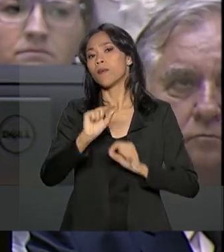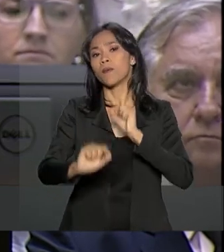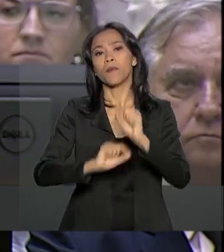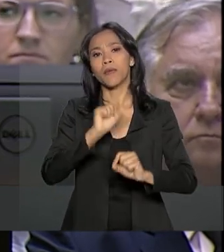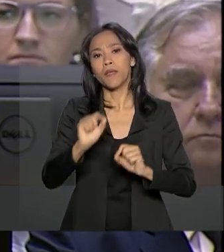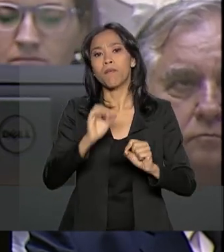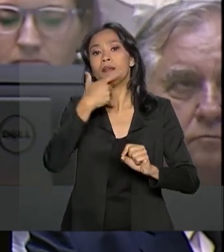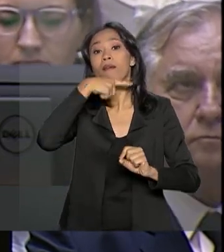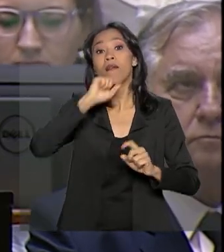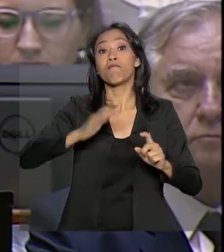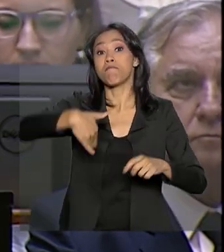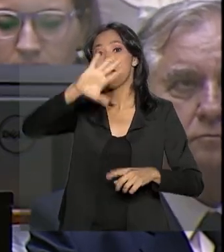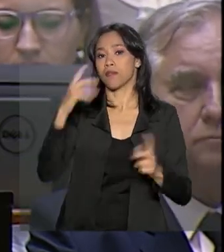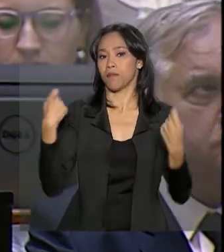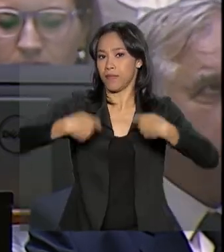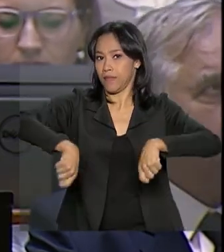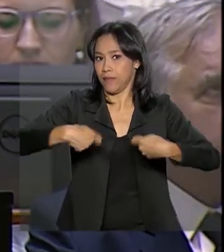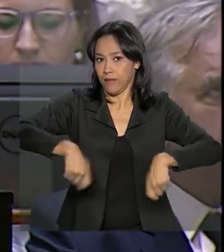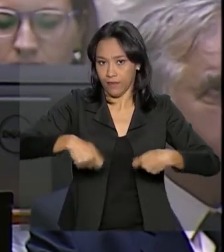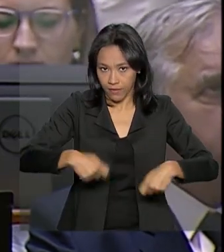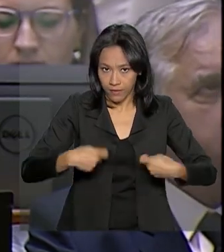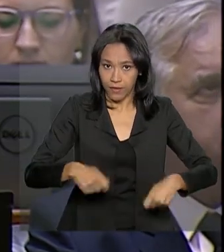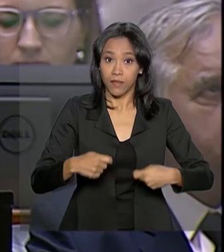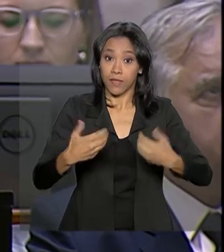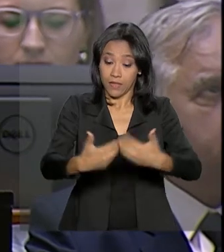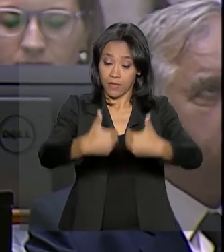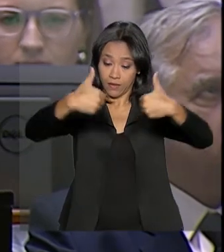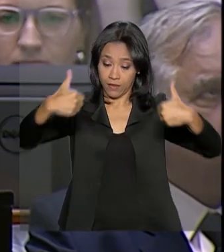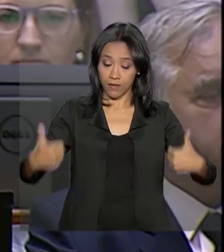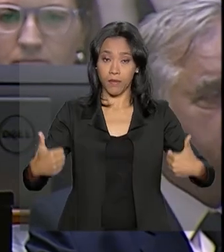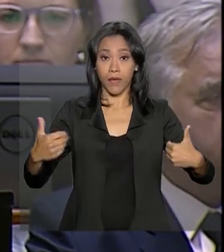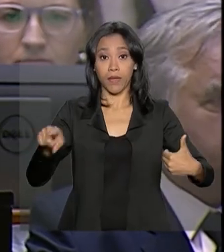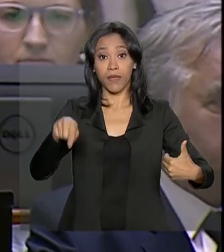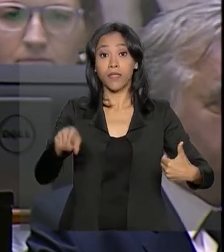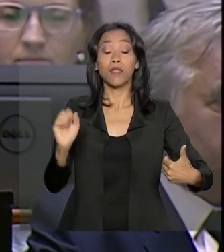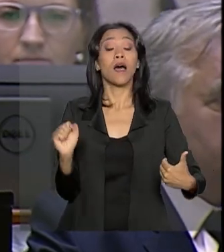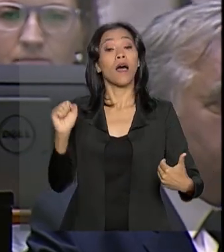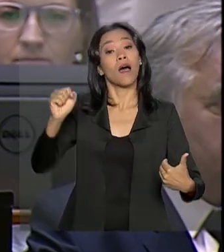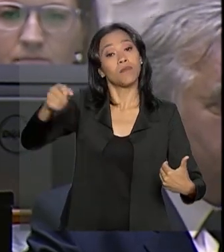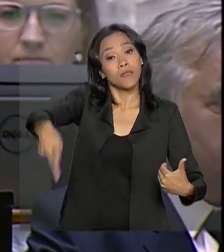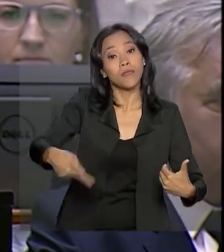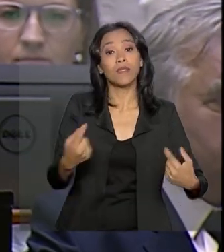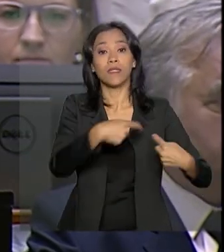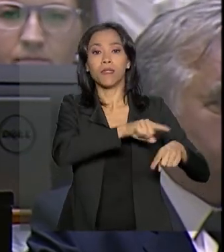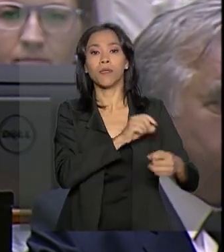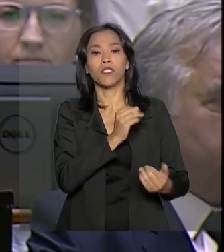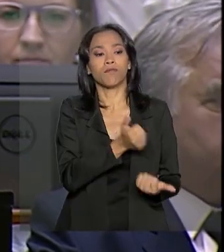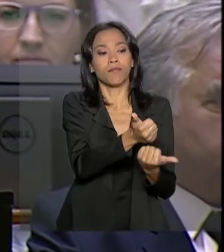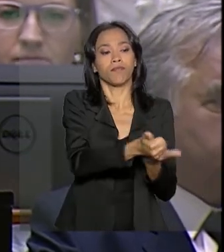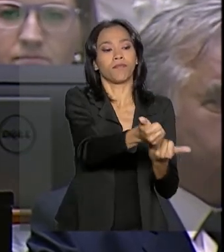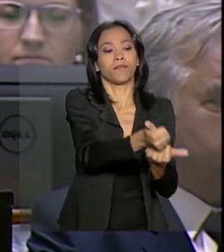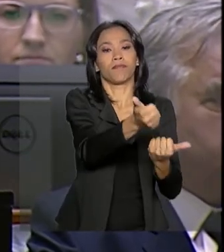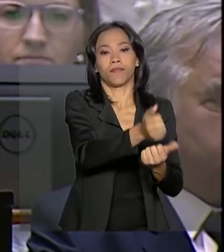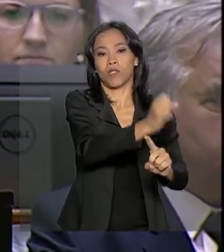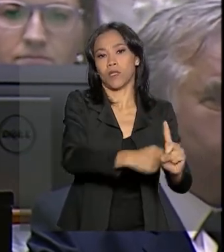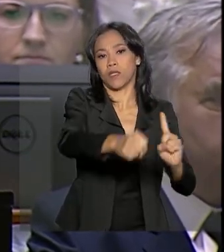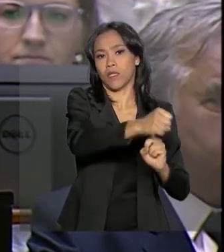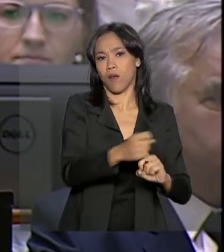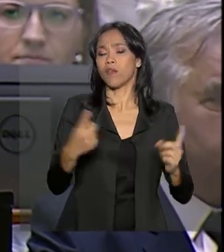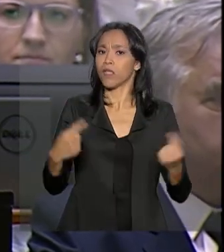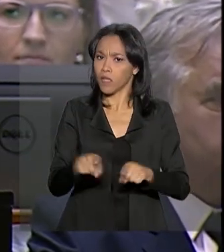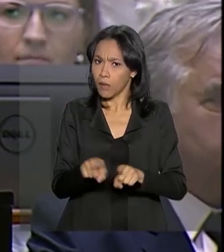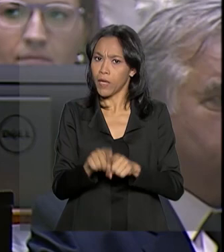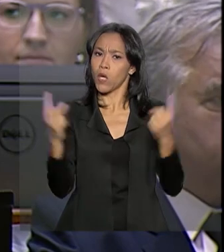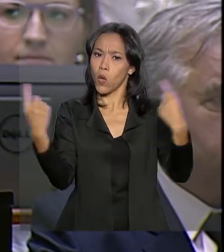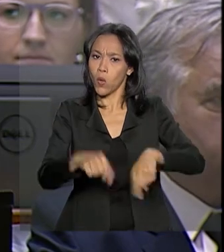a quem mais precisa, separando Previdência de assistência, ao mesmo tempo em que se combate fraudes